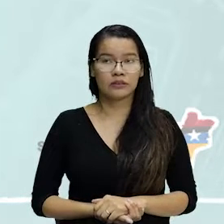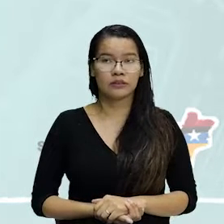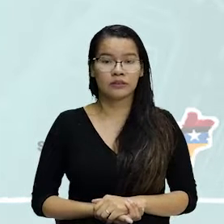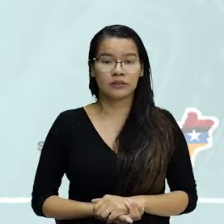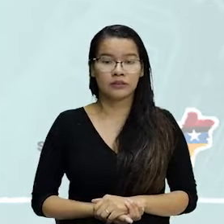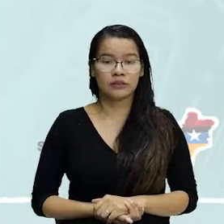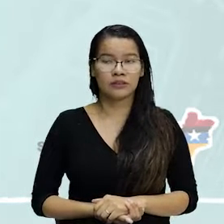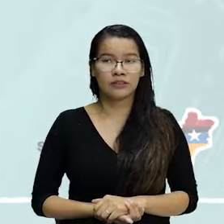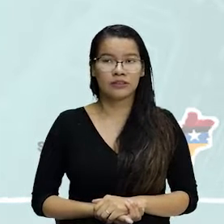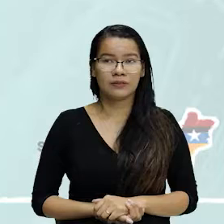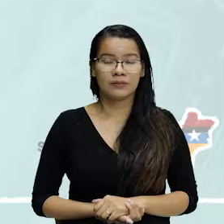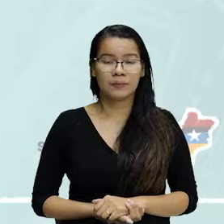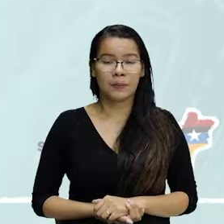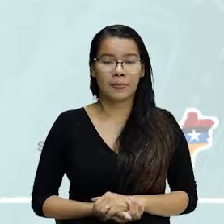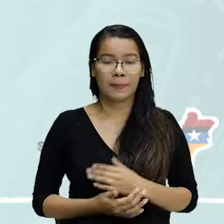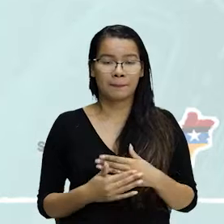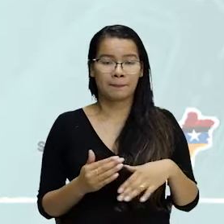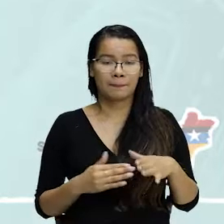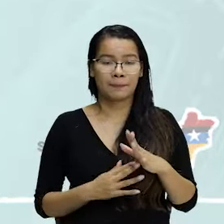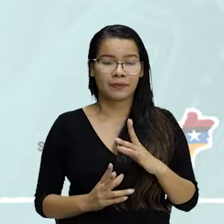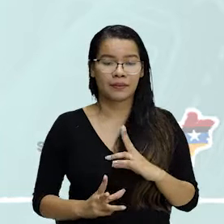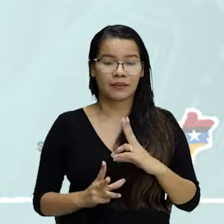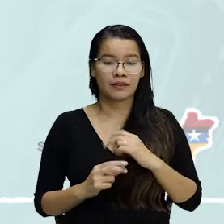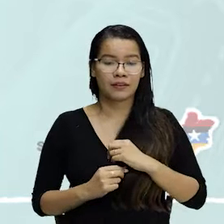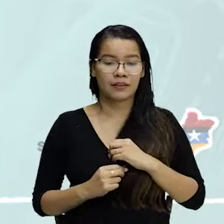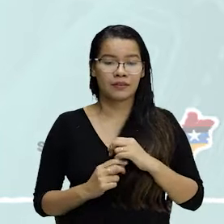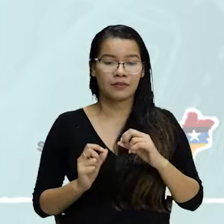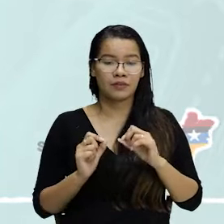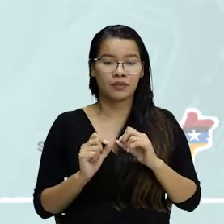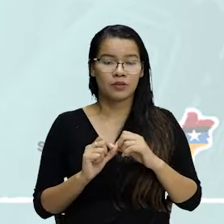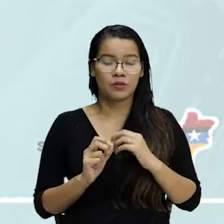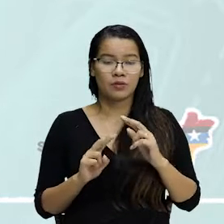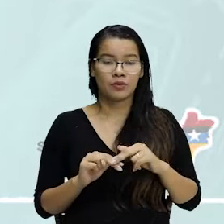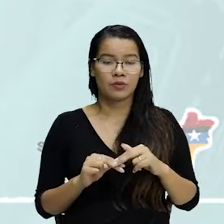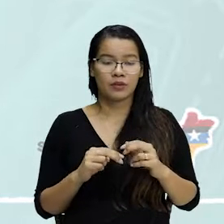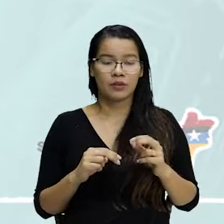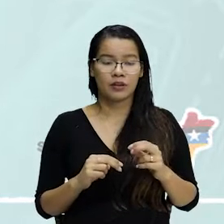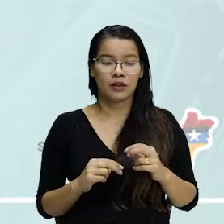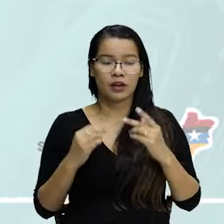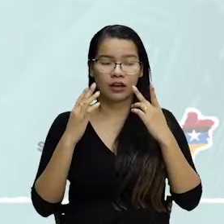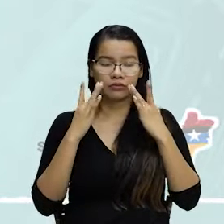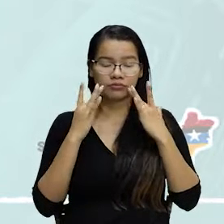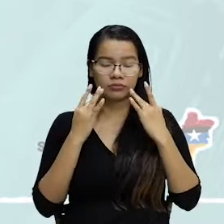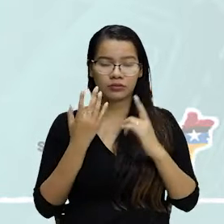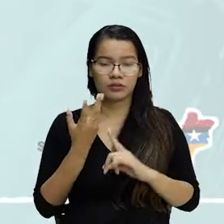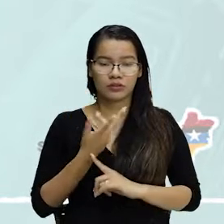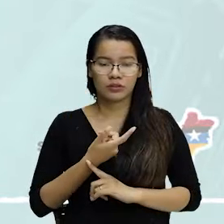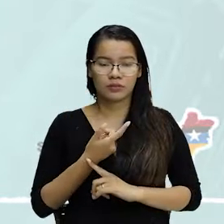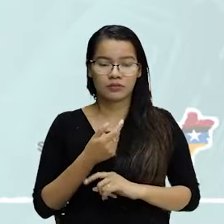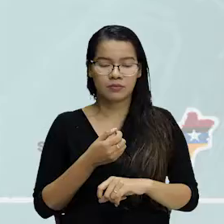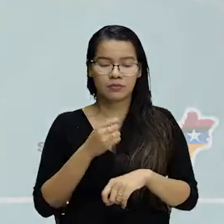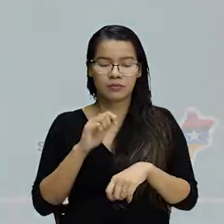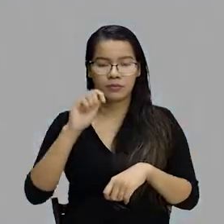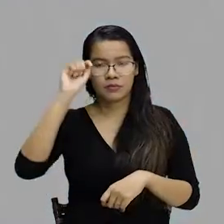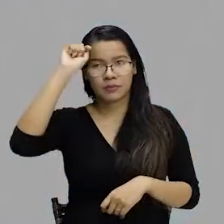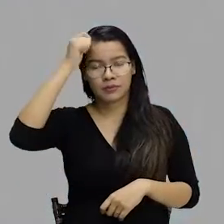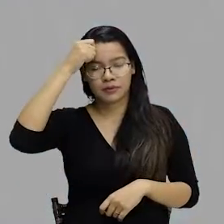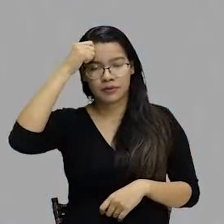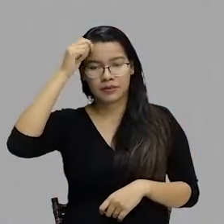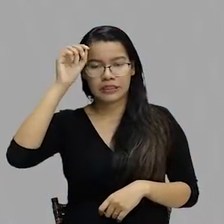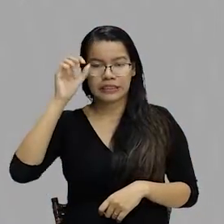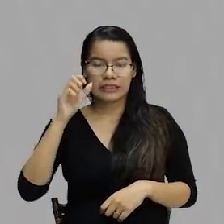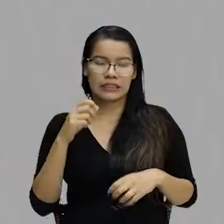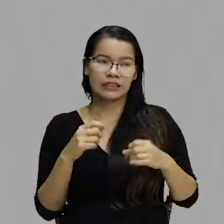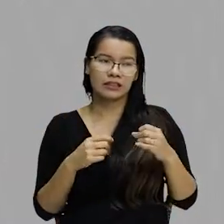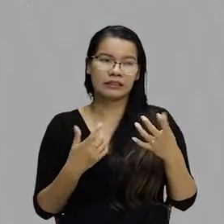Shakespeare em Chicago, onde todos os personagens são feitos por atores pretos, atores negros. E aí quando você se pergunta ser ou não ser, e vou